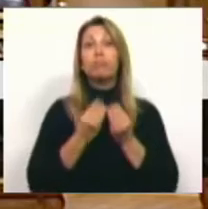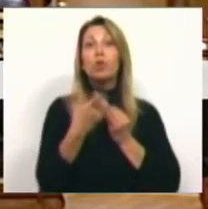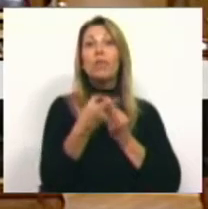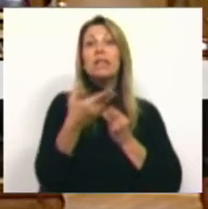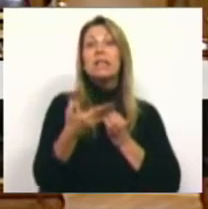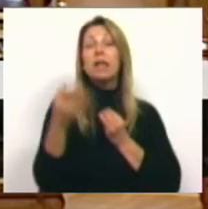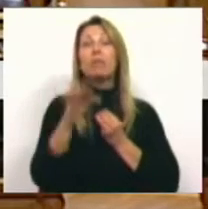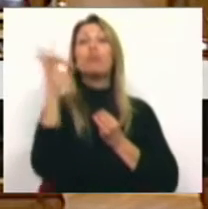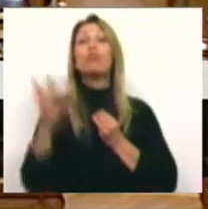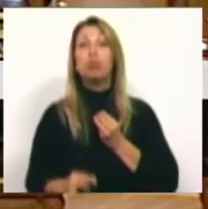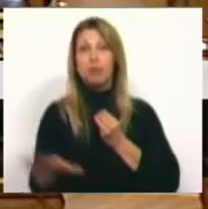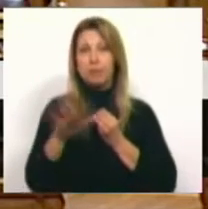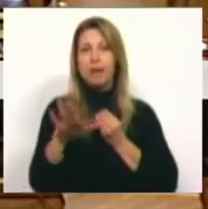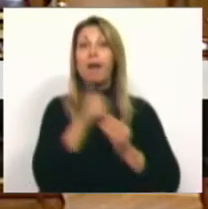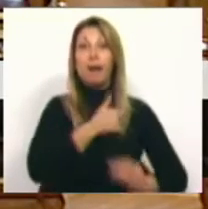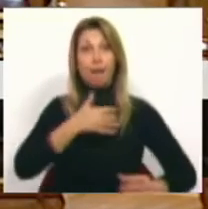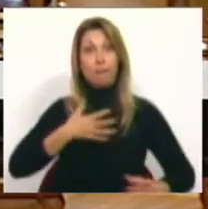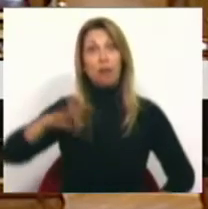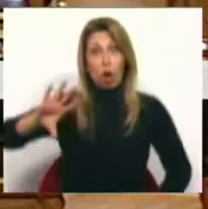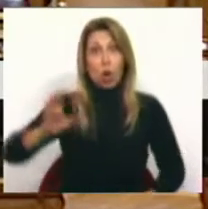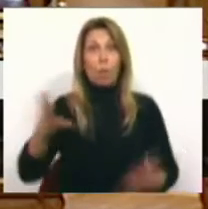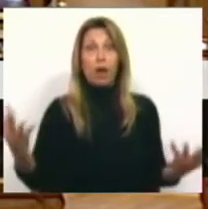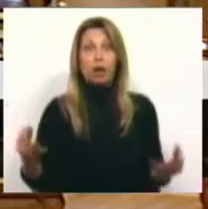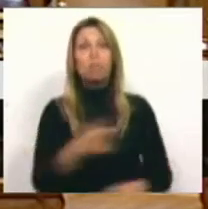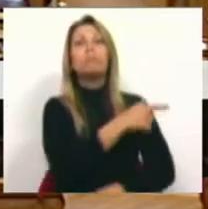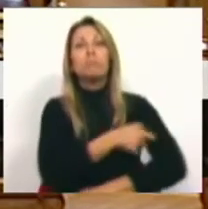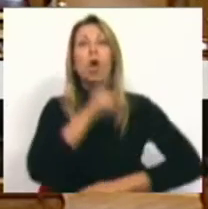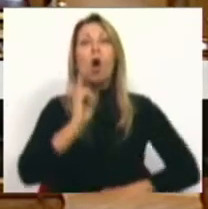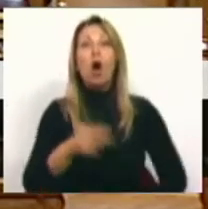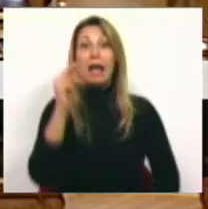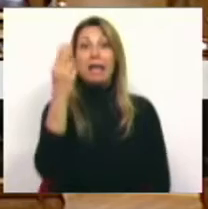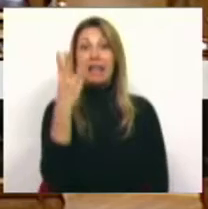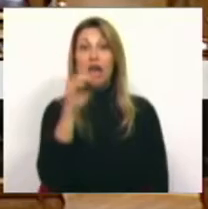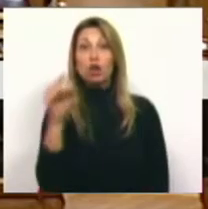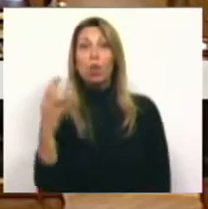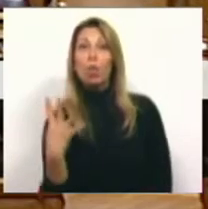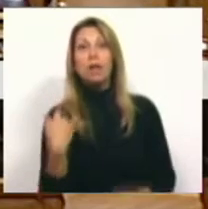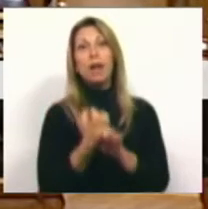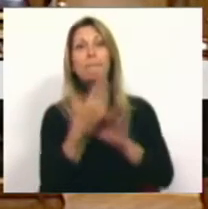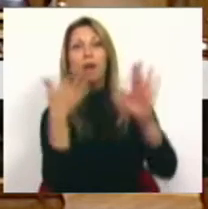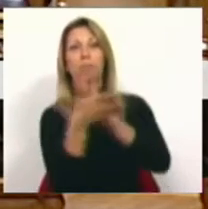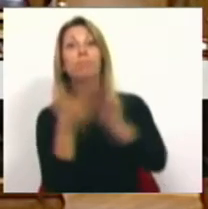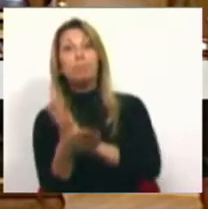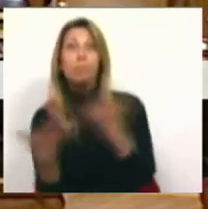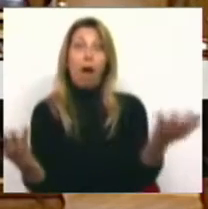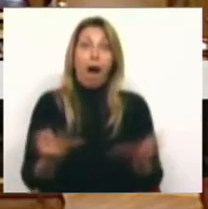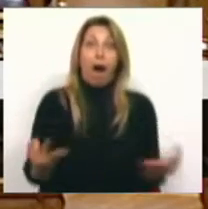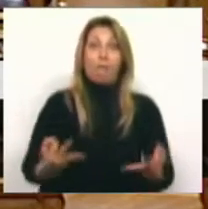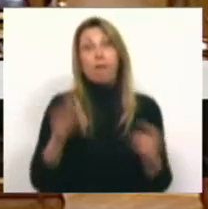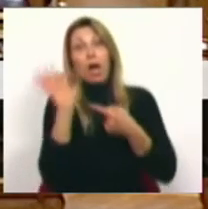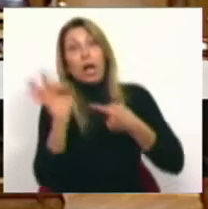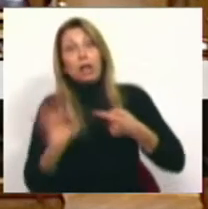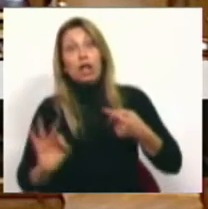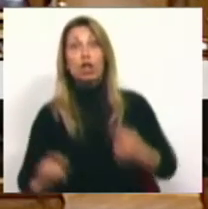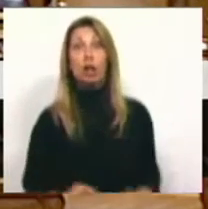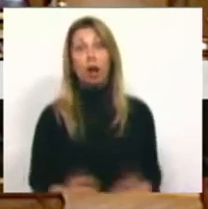do tecido empresarial do país e representam 3/4 do emprego. É uma característica, mas que alguns